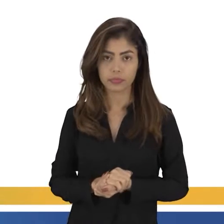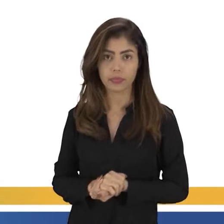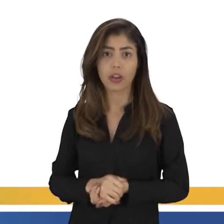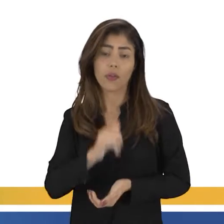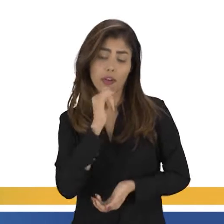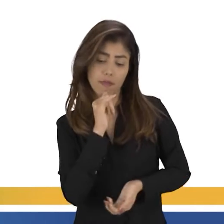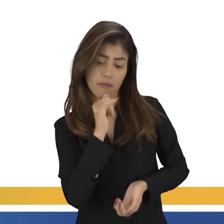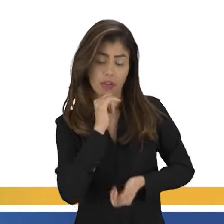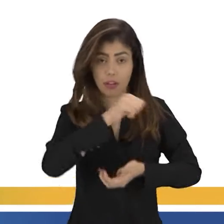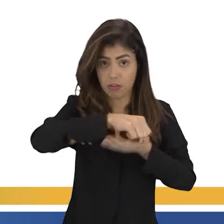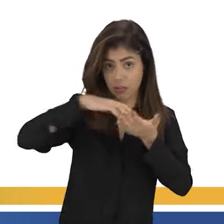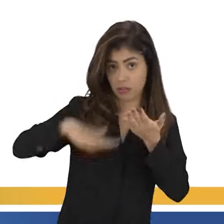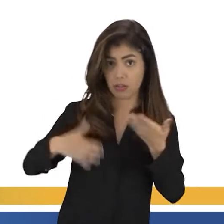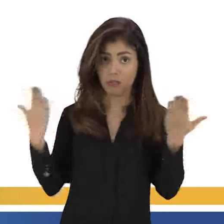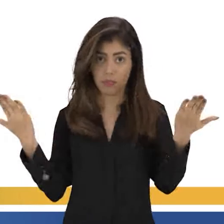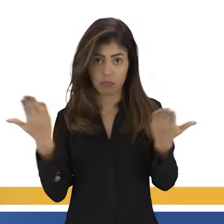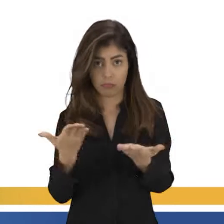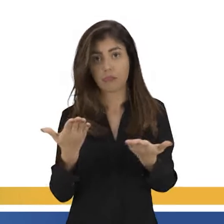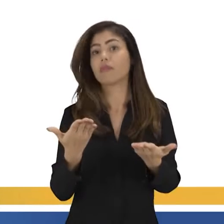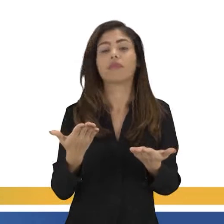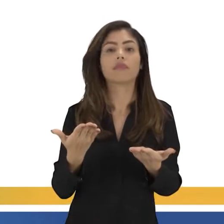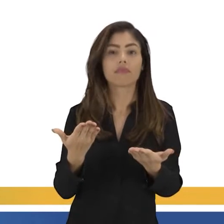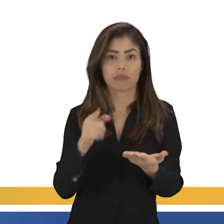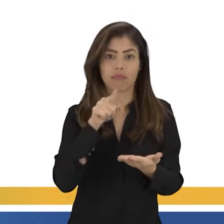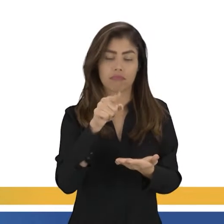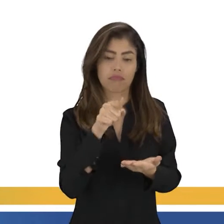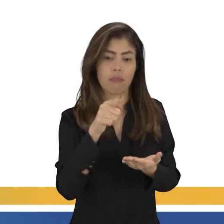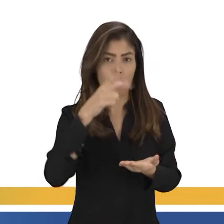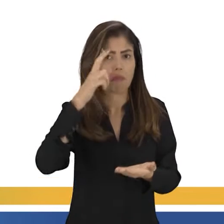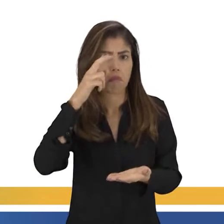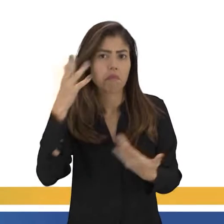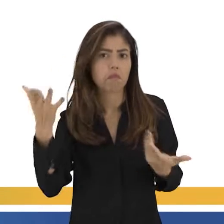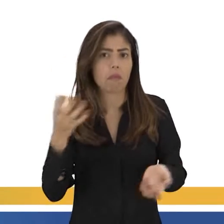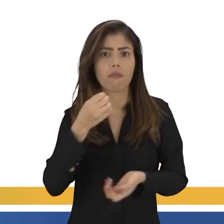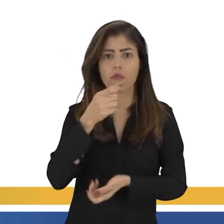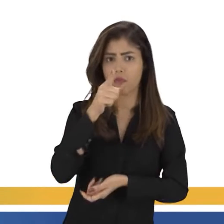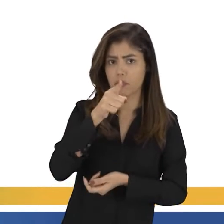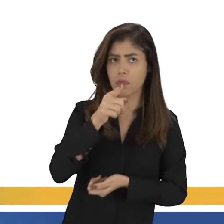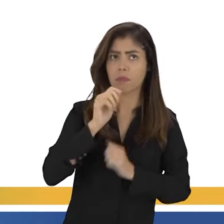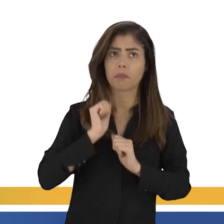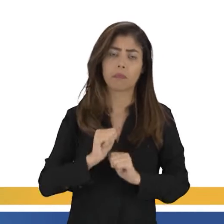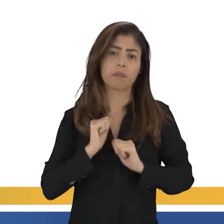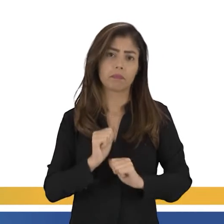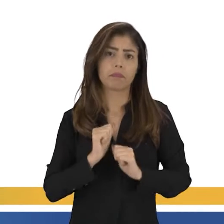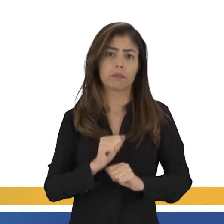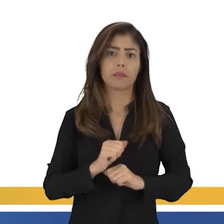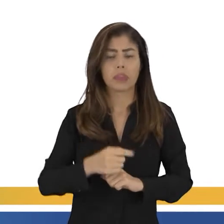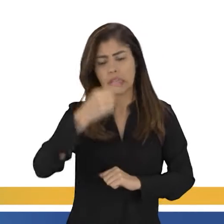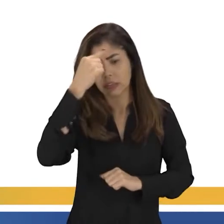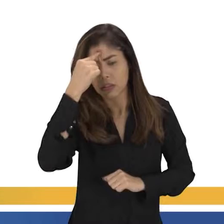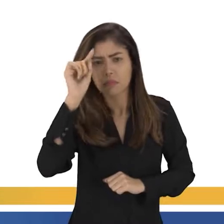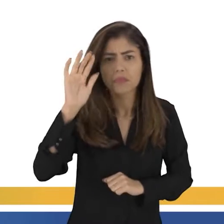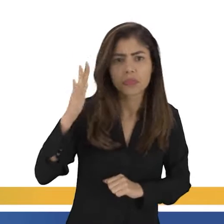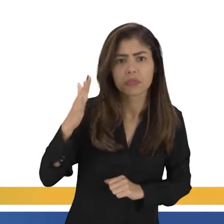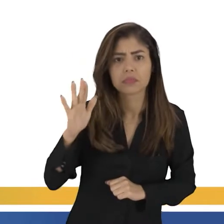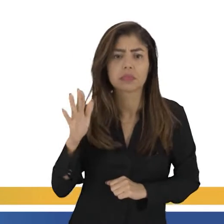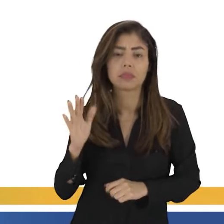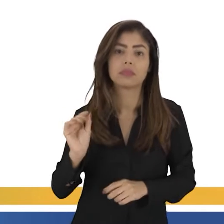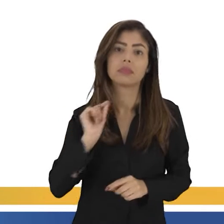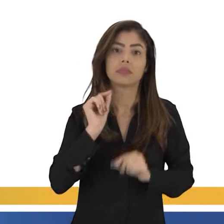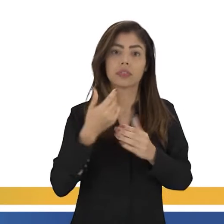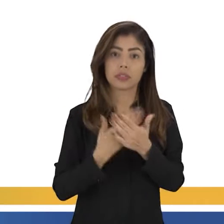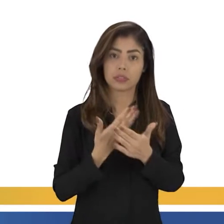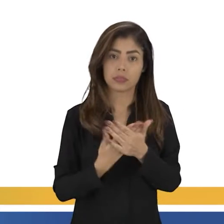Tem um exercício aqui, uma atividade bem interessante para que vocês tenham uma ideia da nossa aula. Vamos